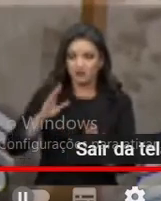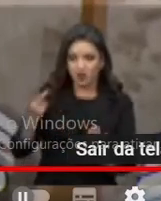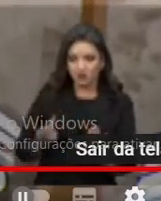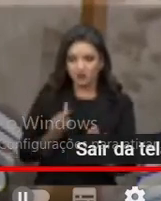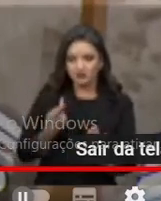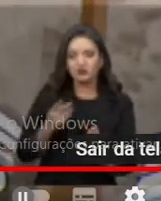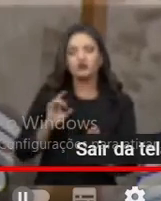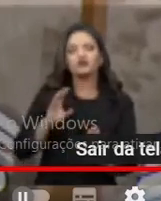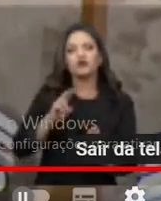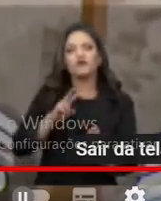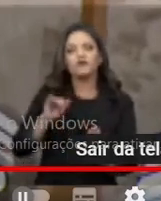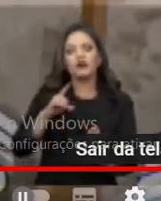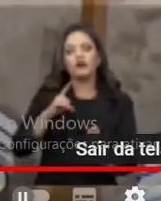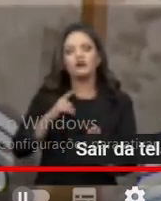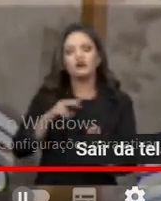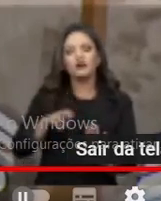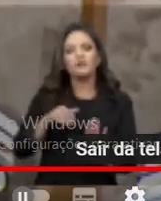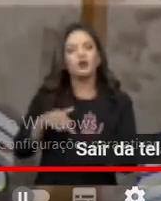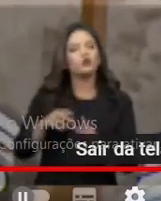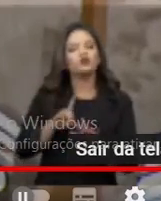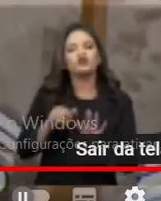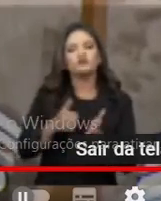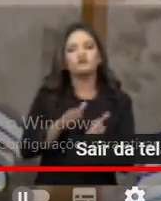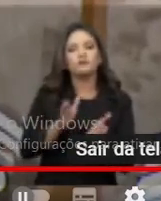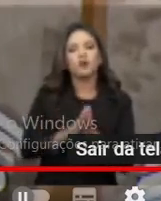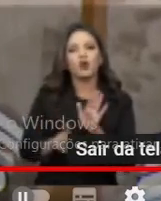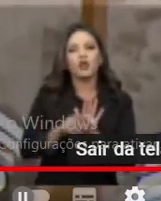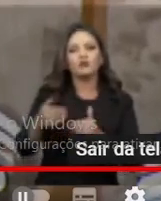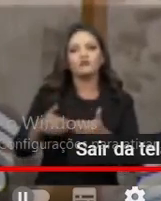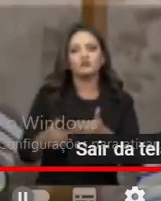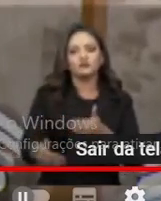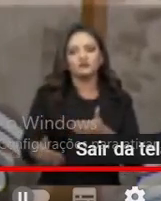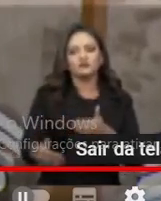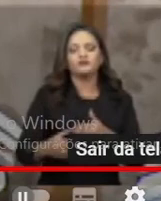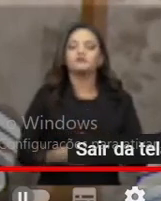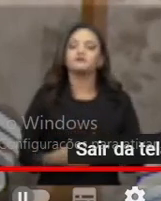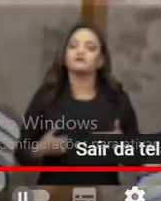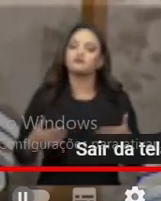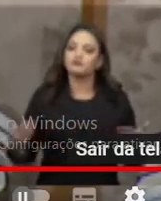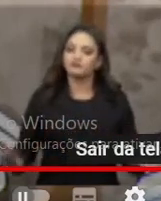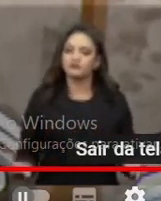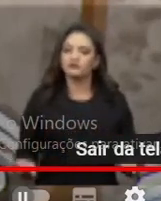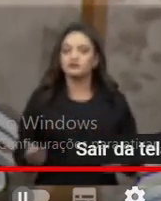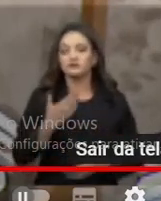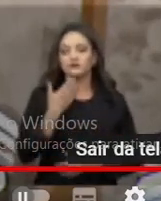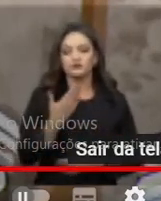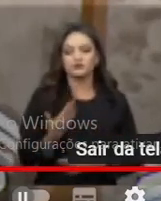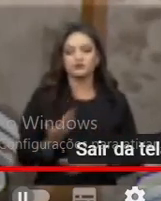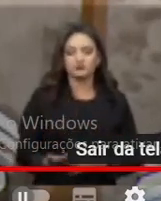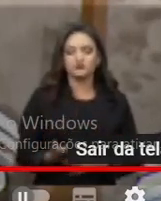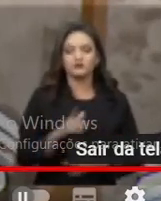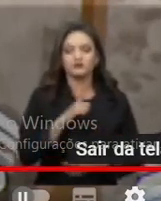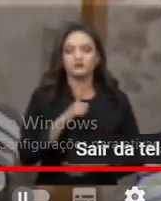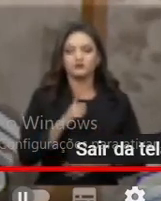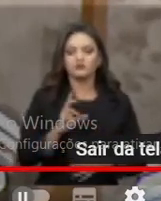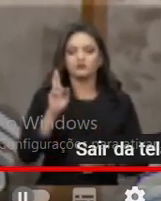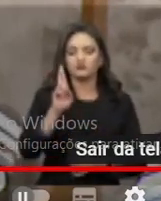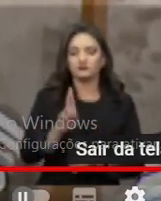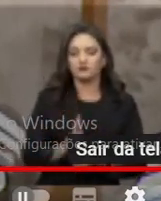serão computados a partir da data da sua promulgação. É assim que se manifesta, nesta oportunidade,